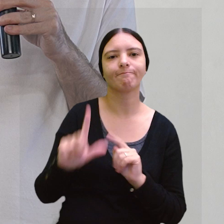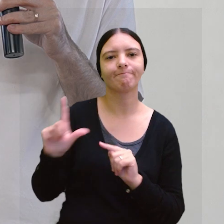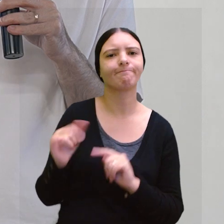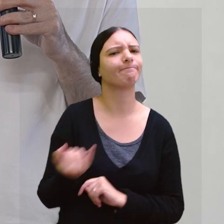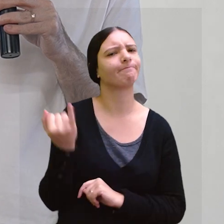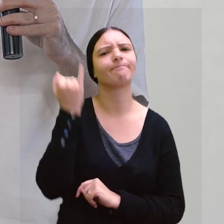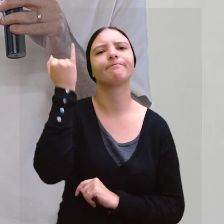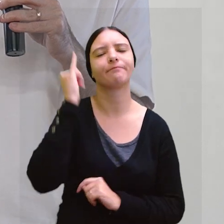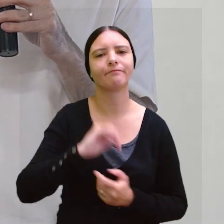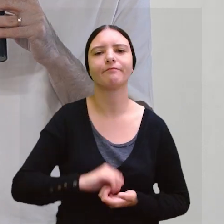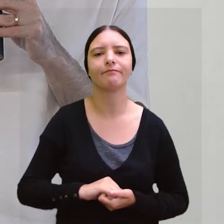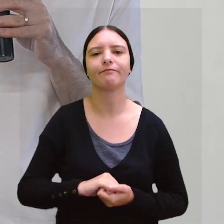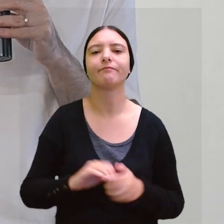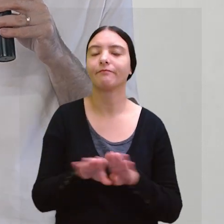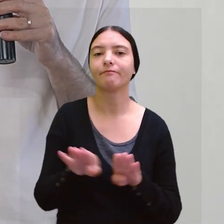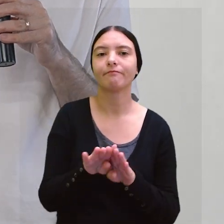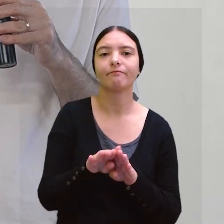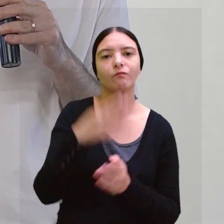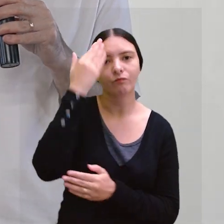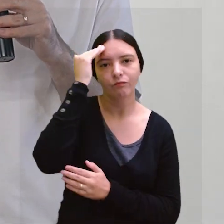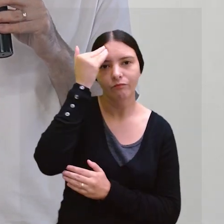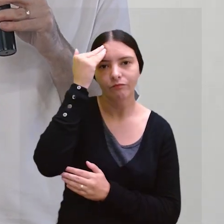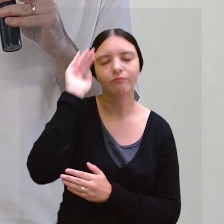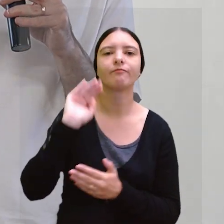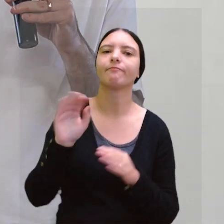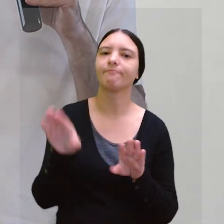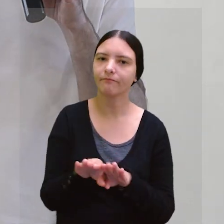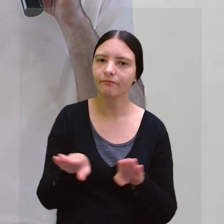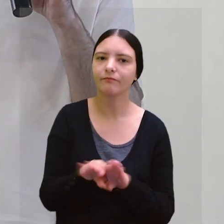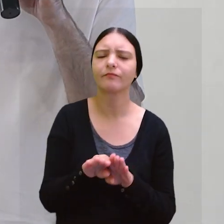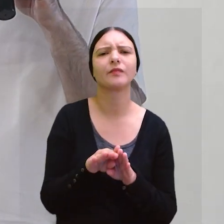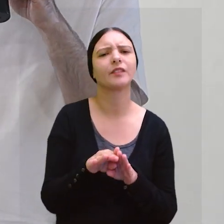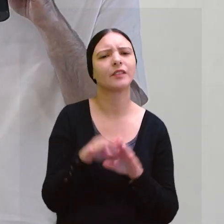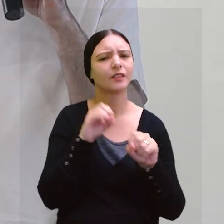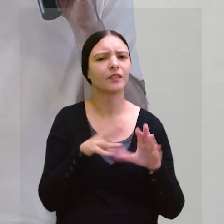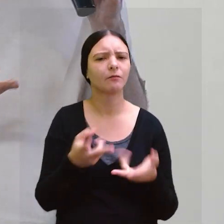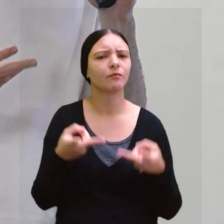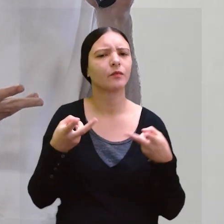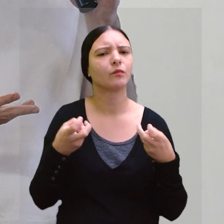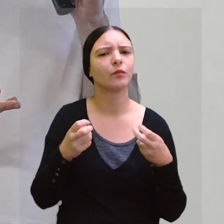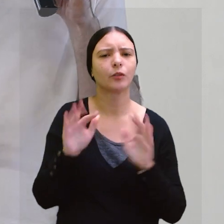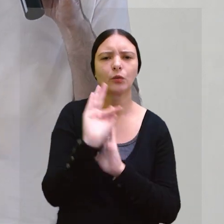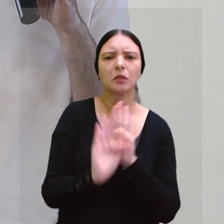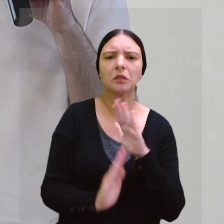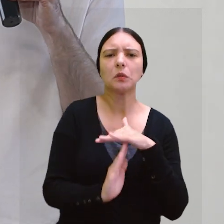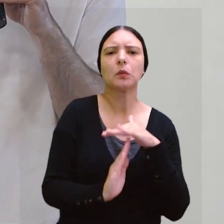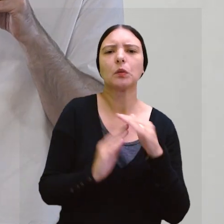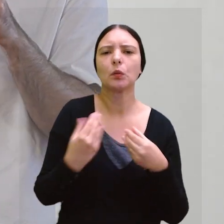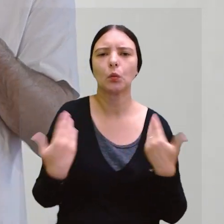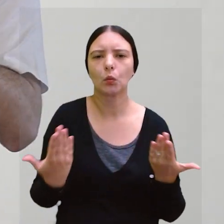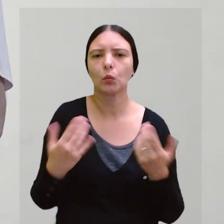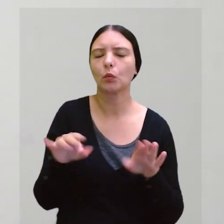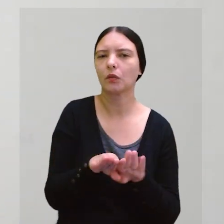né? O exercício de interpretação ensina muito a perceber qual que é o limite do texto, né? Eu